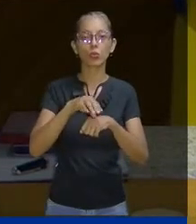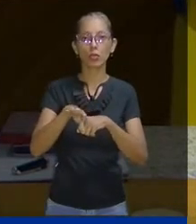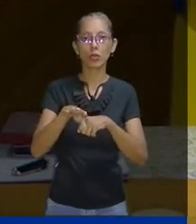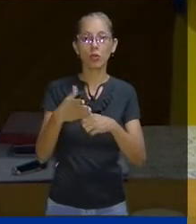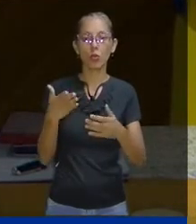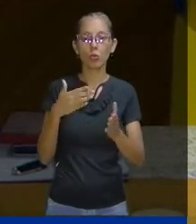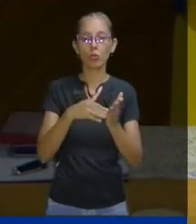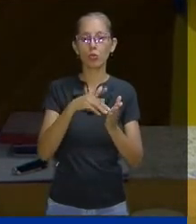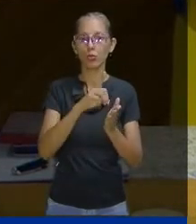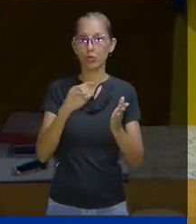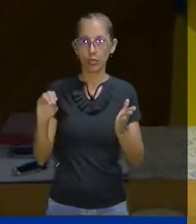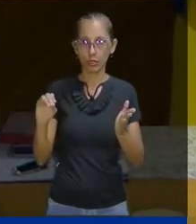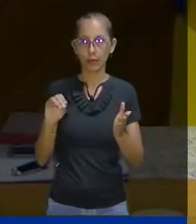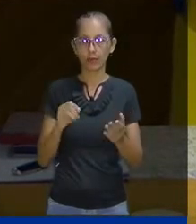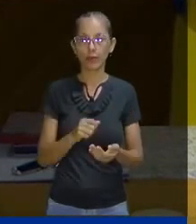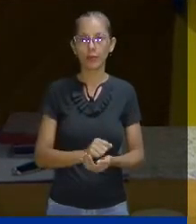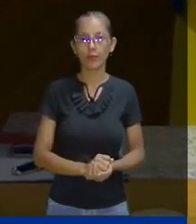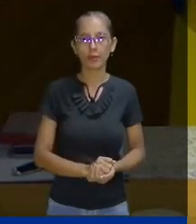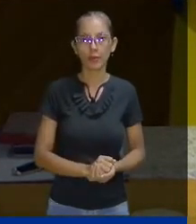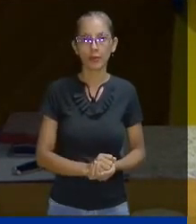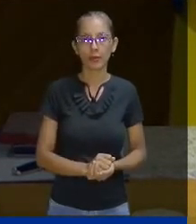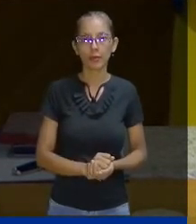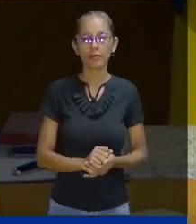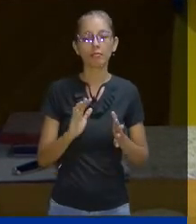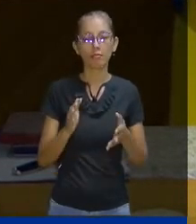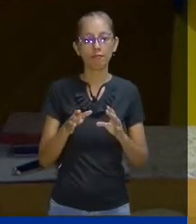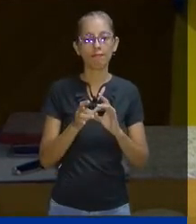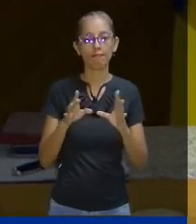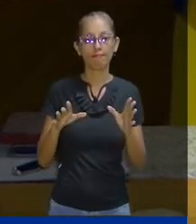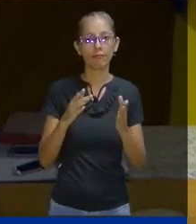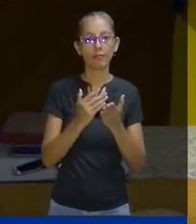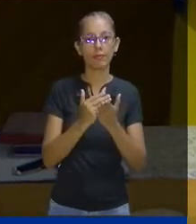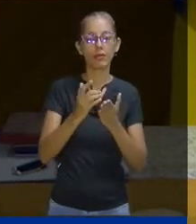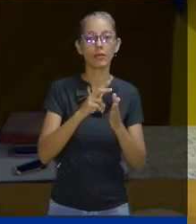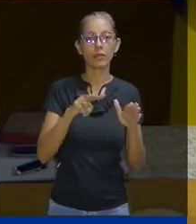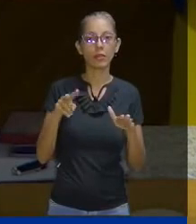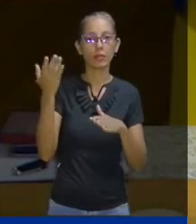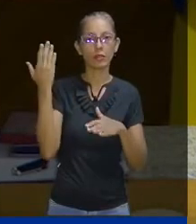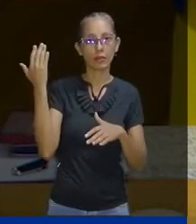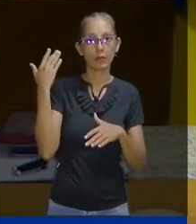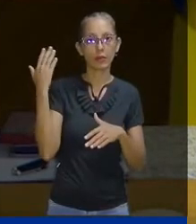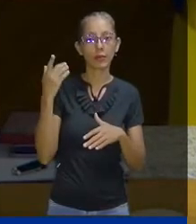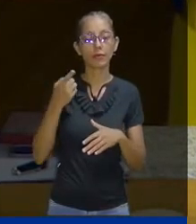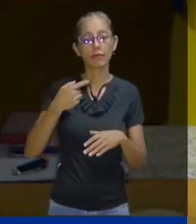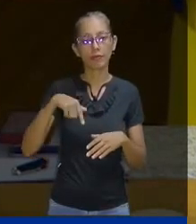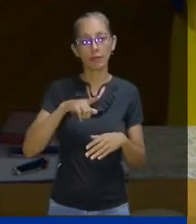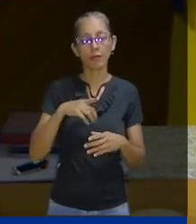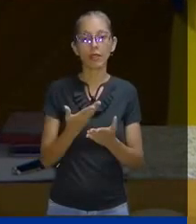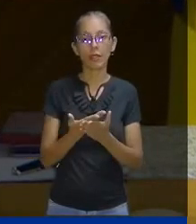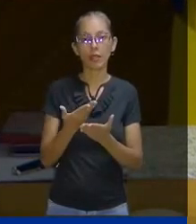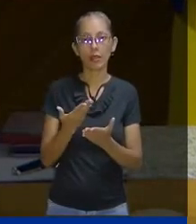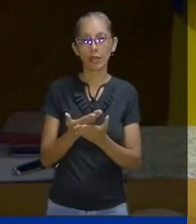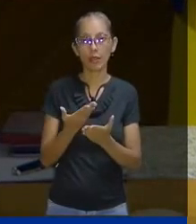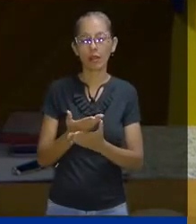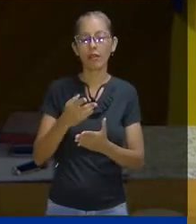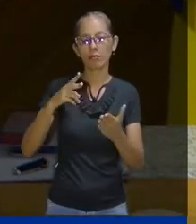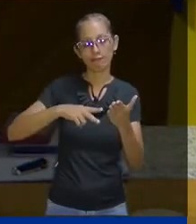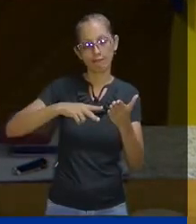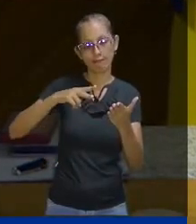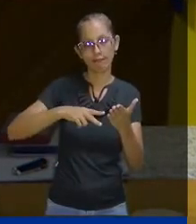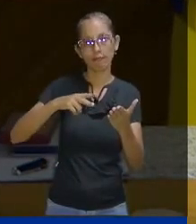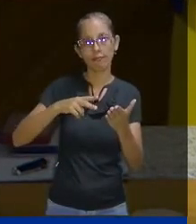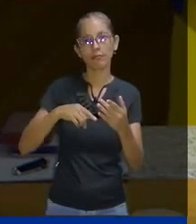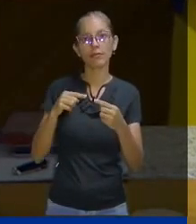Já foi feito isso na semana passada, elas estão disponíveis já para todos nós nos estudarmos e nos prepararmos em termos